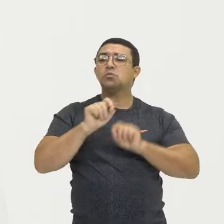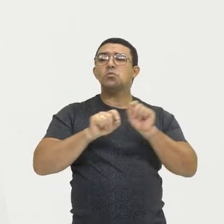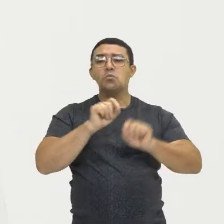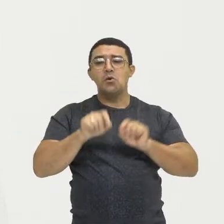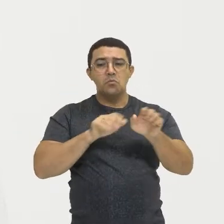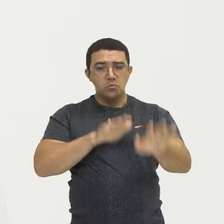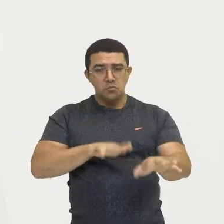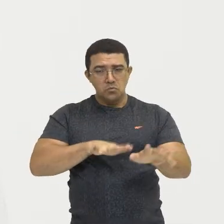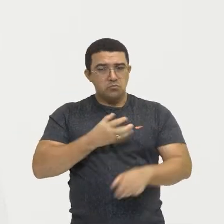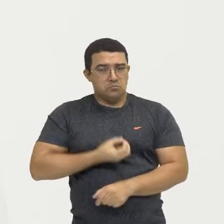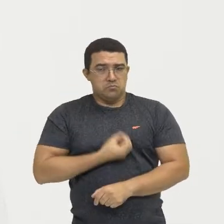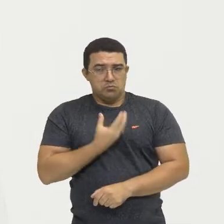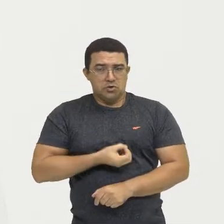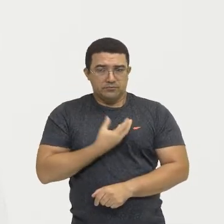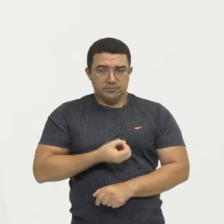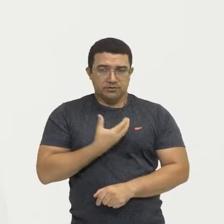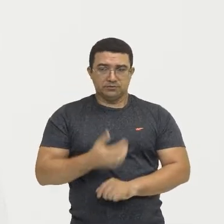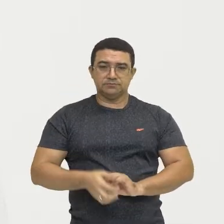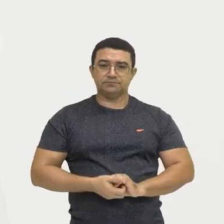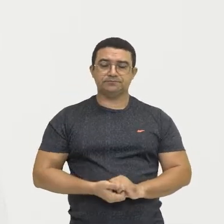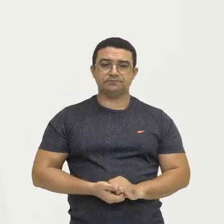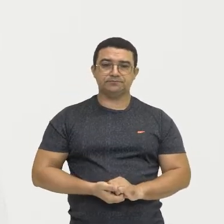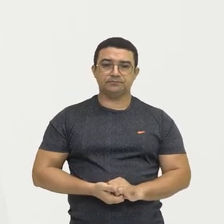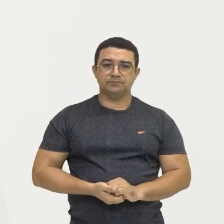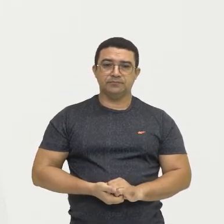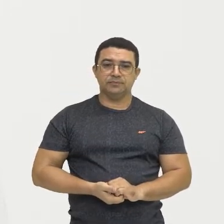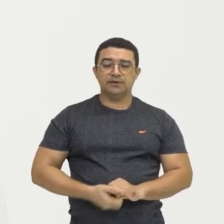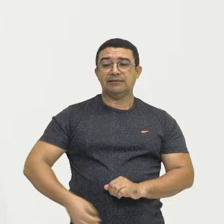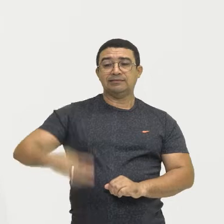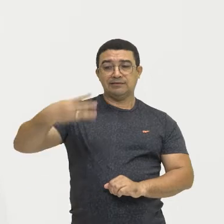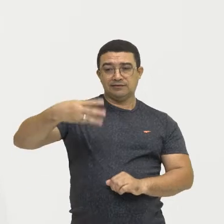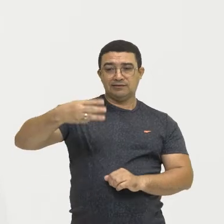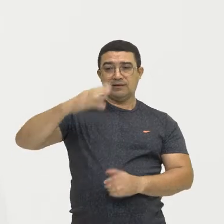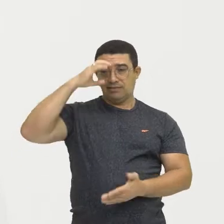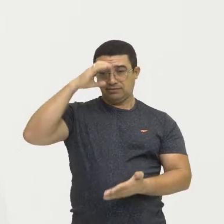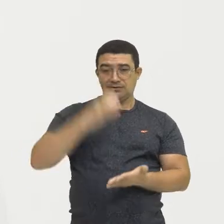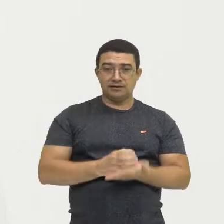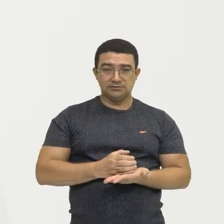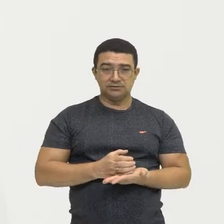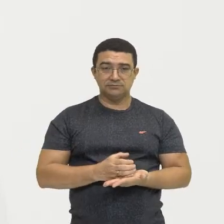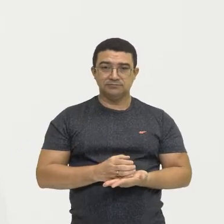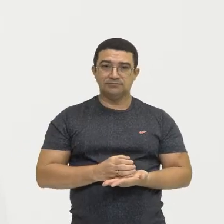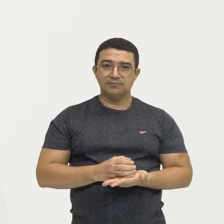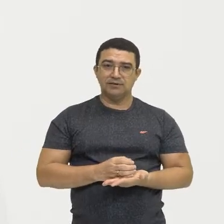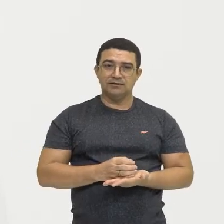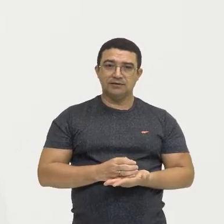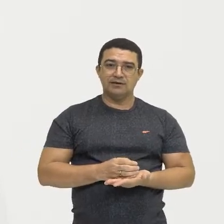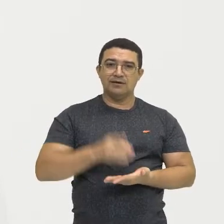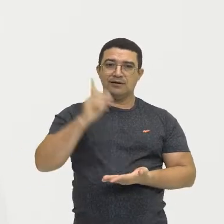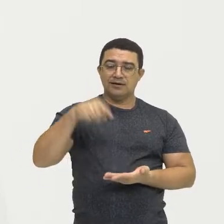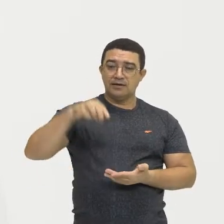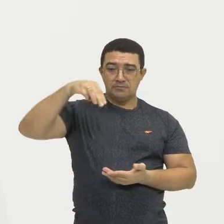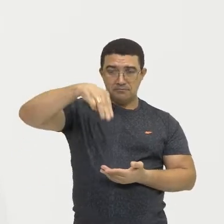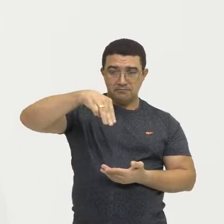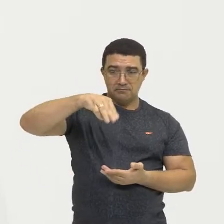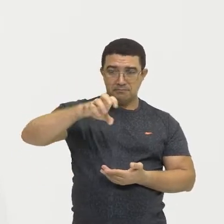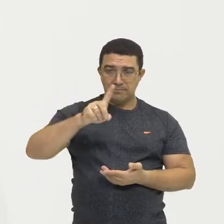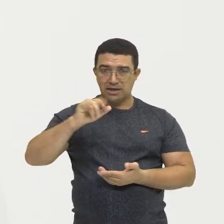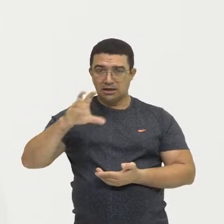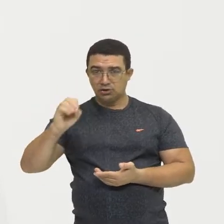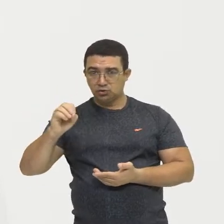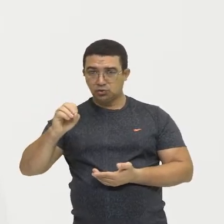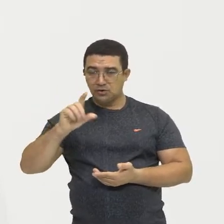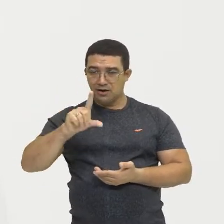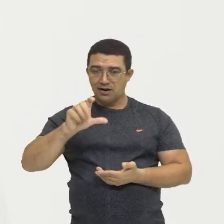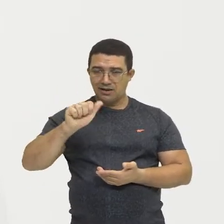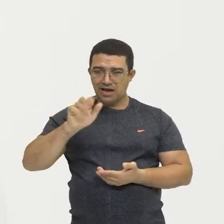professora? Trovadorismo, ok? A terceira tese é a tese chamada médio-latinista.